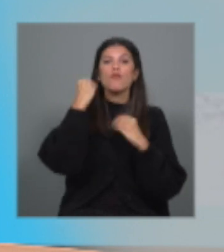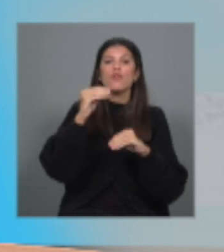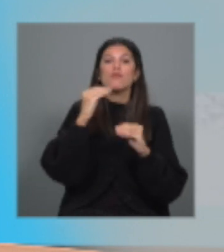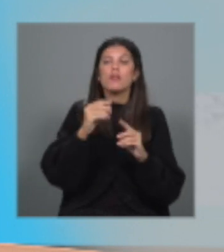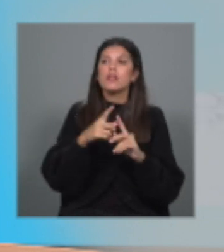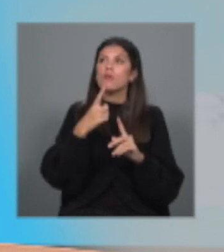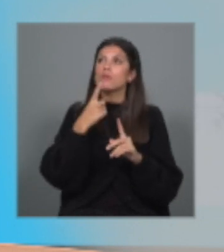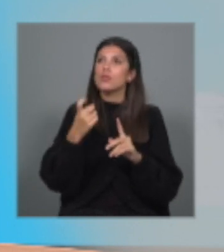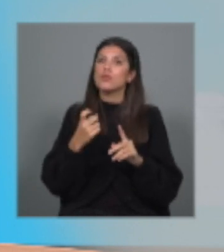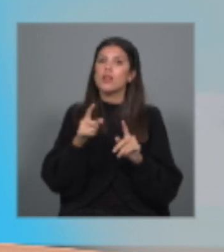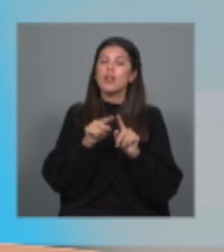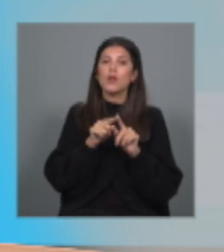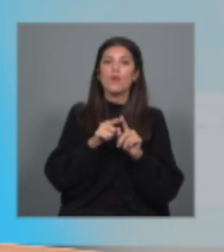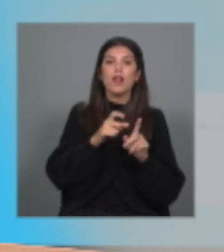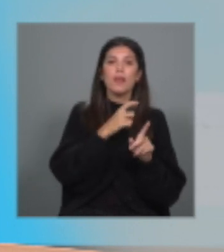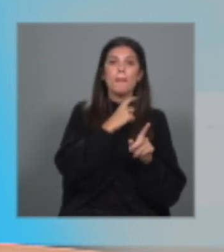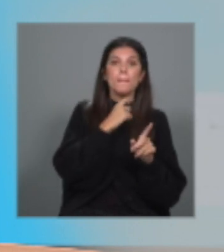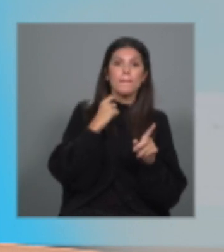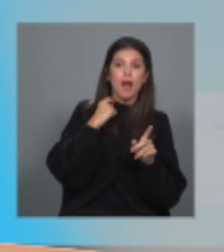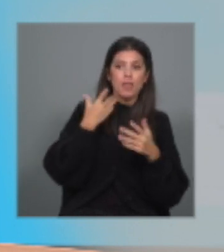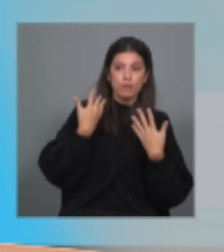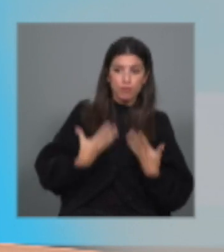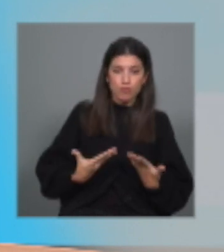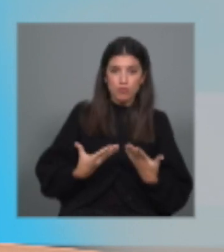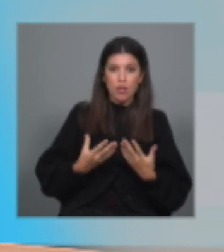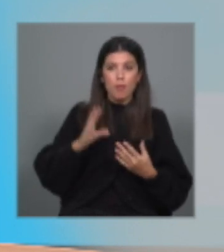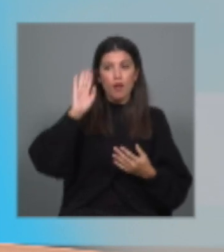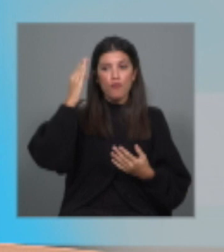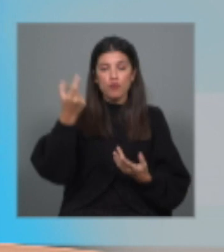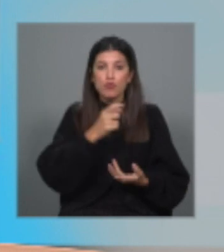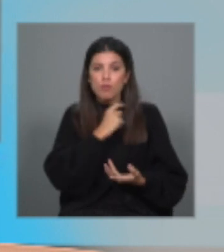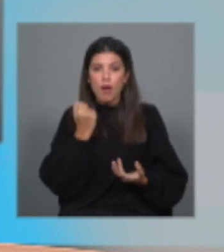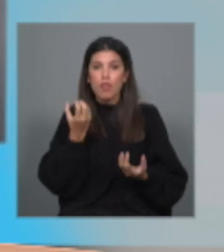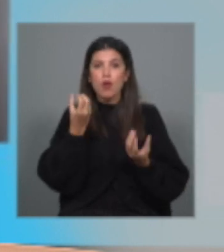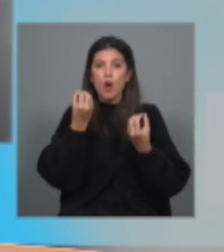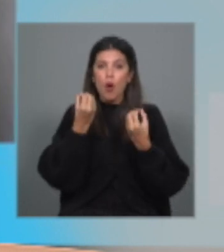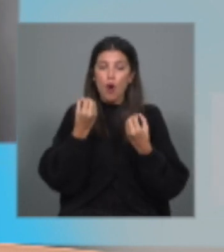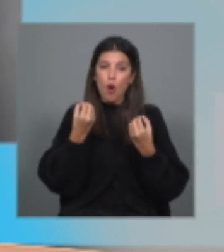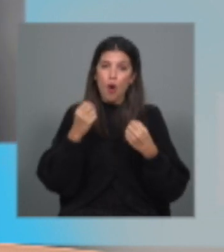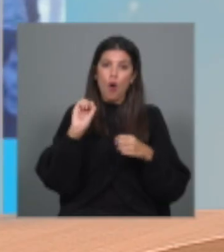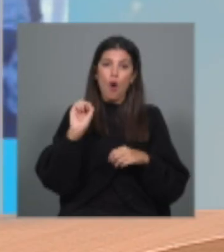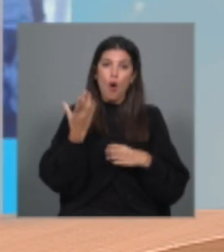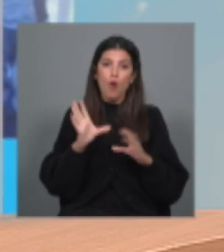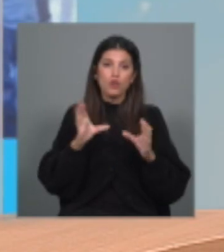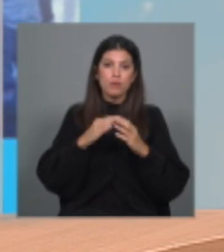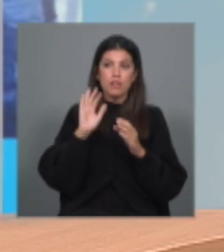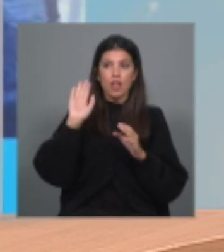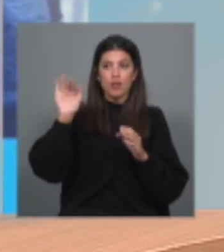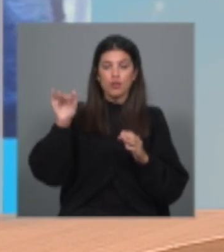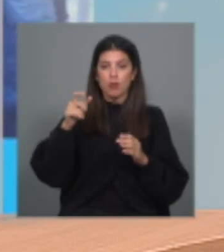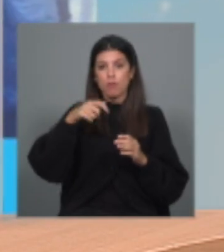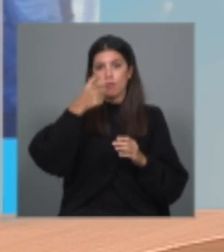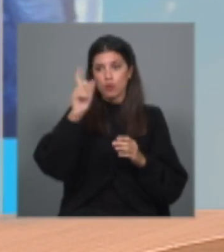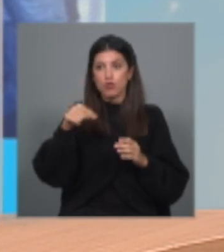perguntar assim, de padre para futuro padre, ou há outros intervenientes, outros colaboradores que o seminário integra nas suas equipas de formação? Sim,